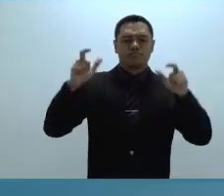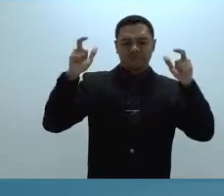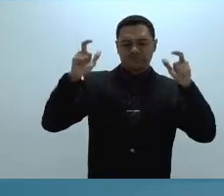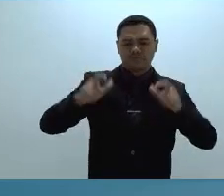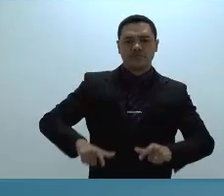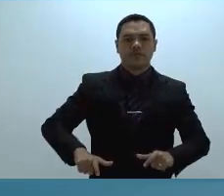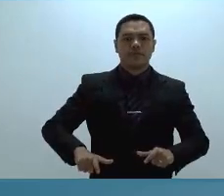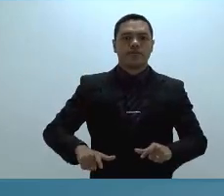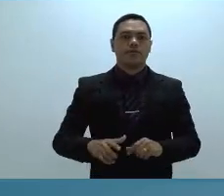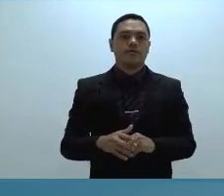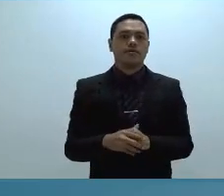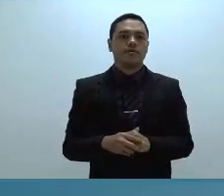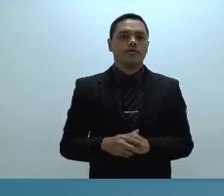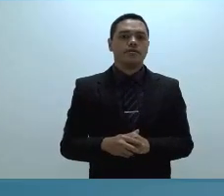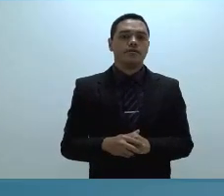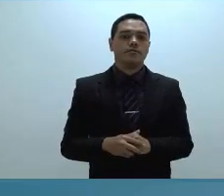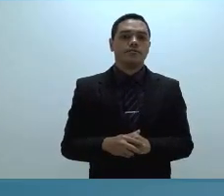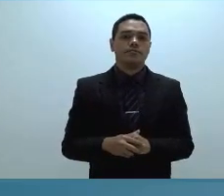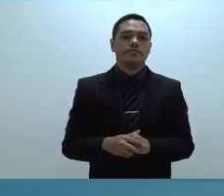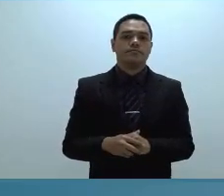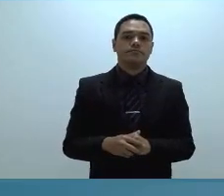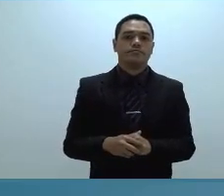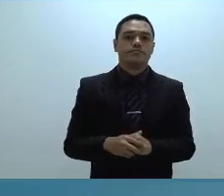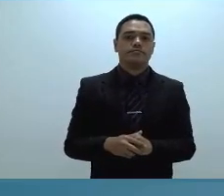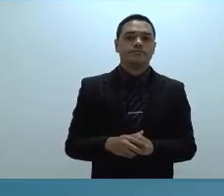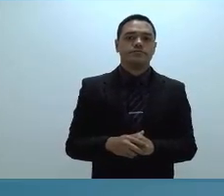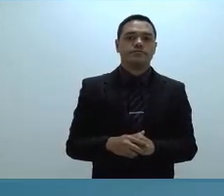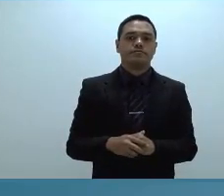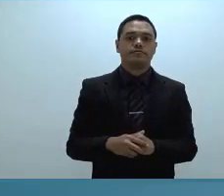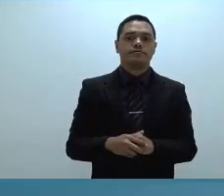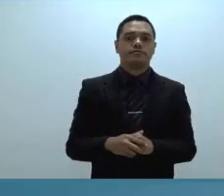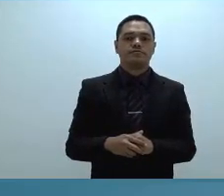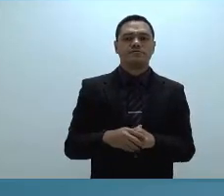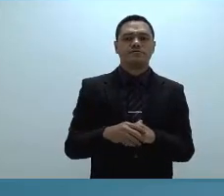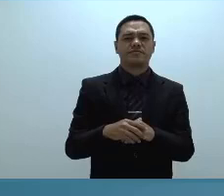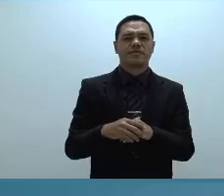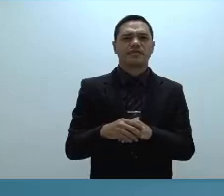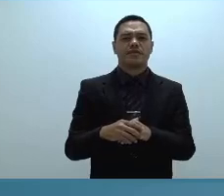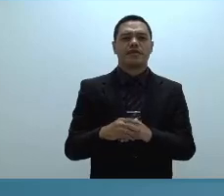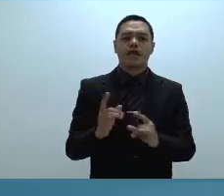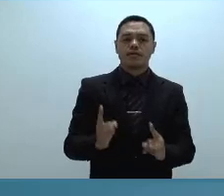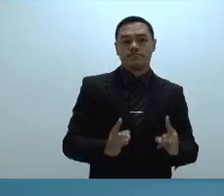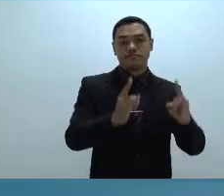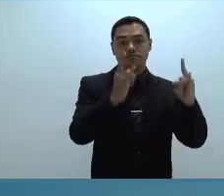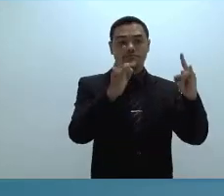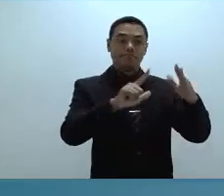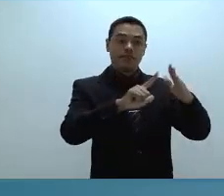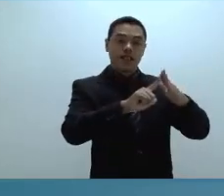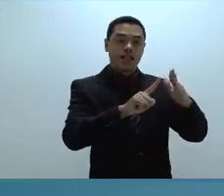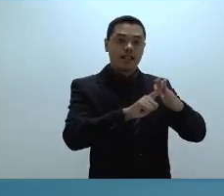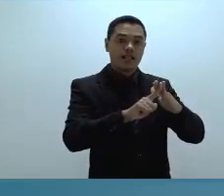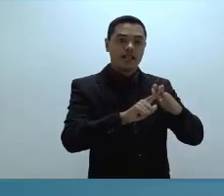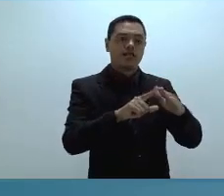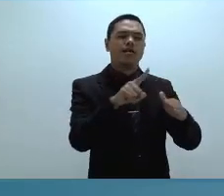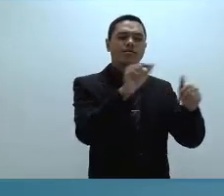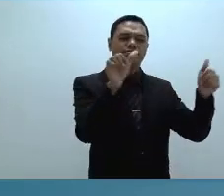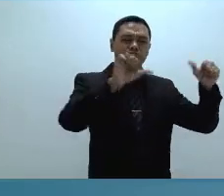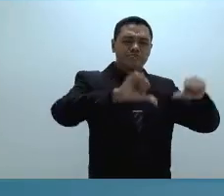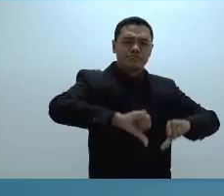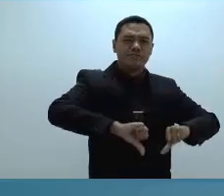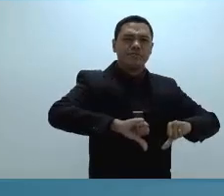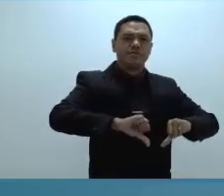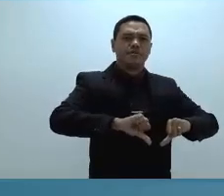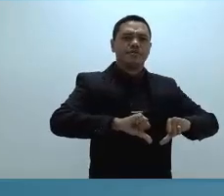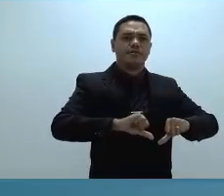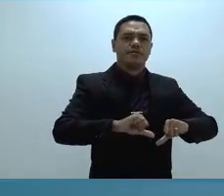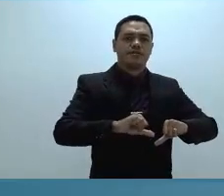e por tempo superior ao programado, o que trouxe prejuízo ao comerciante e seu estabelecimento, objeto da lide que diz respeito a direito